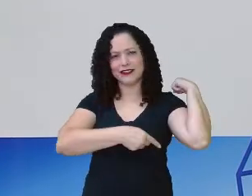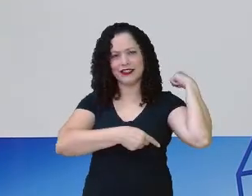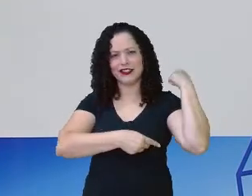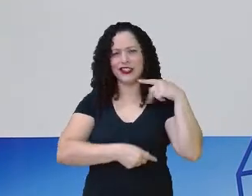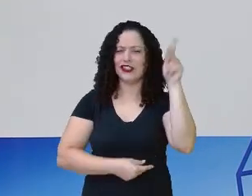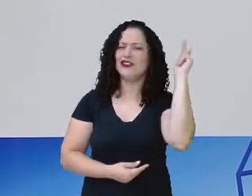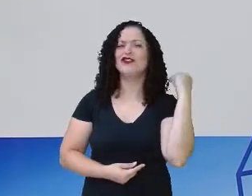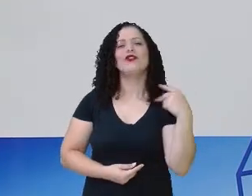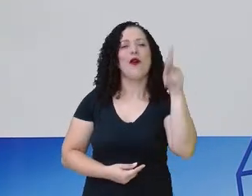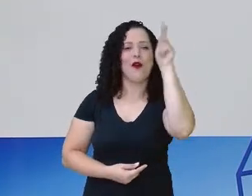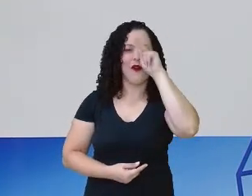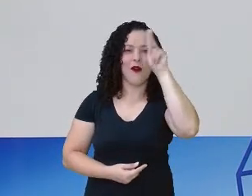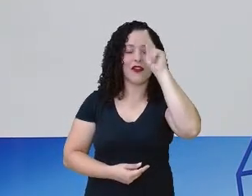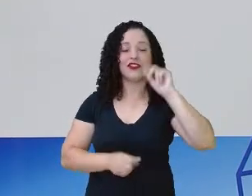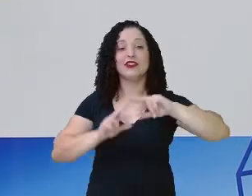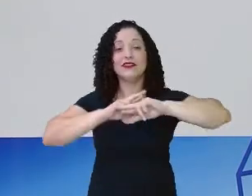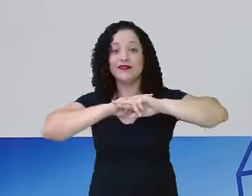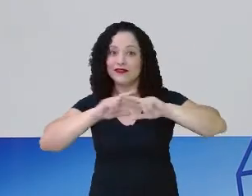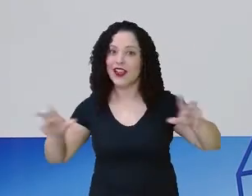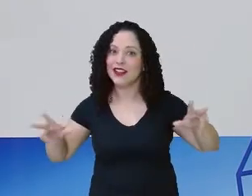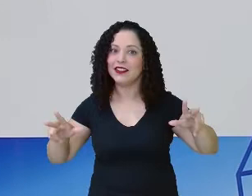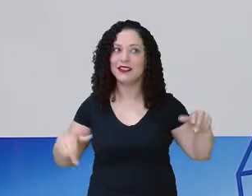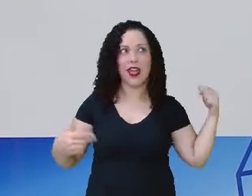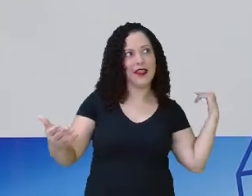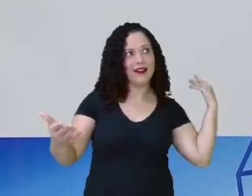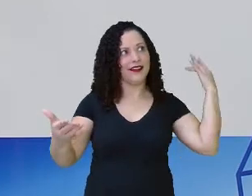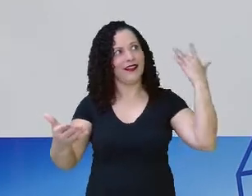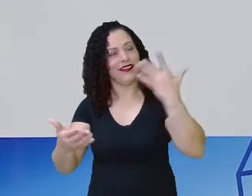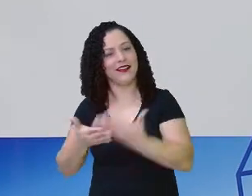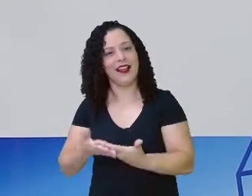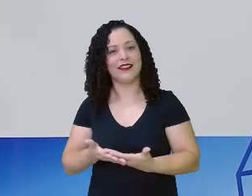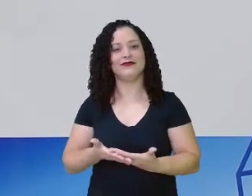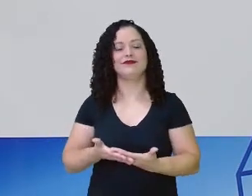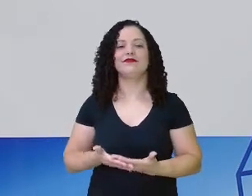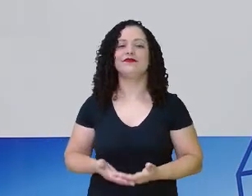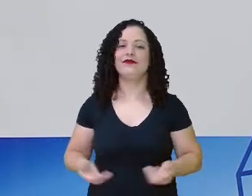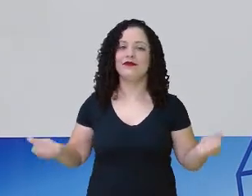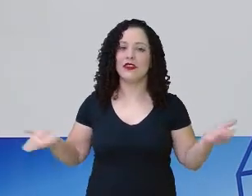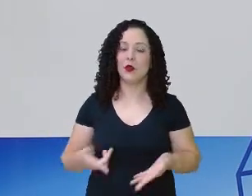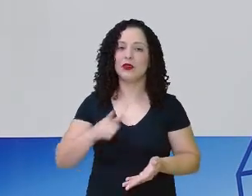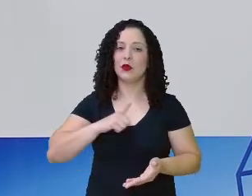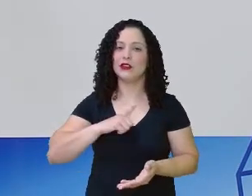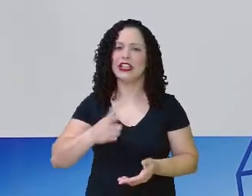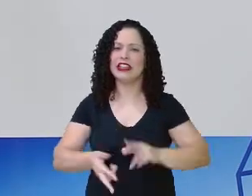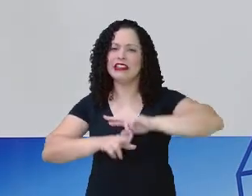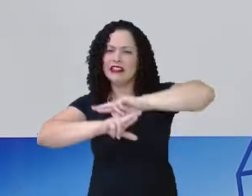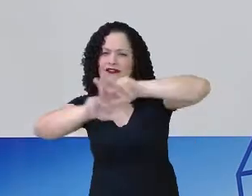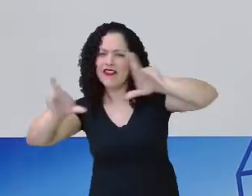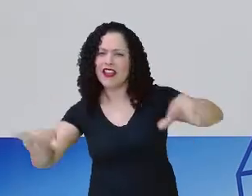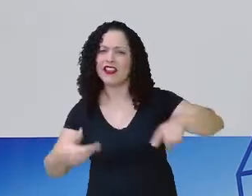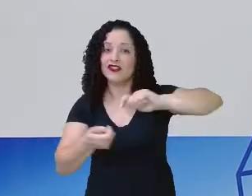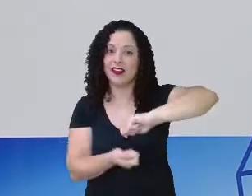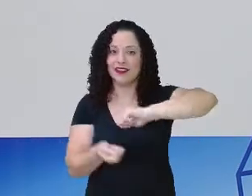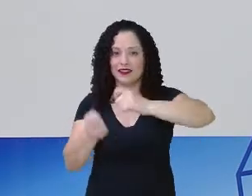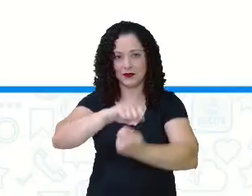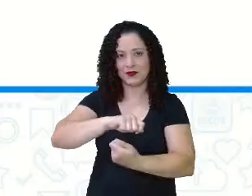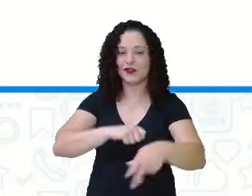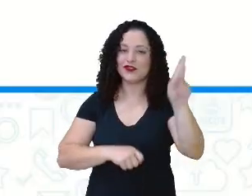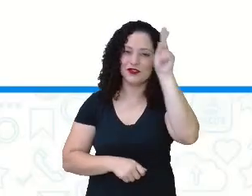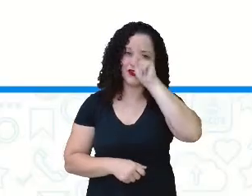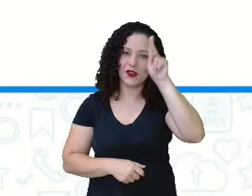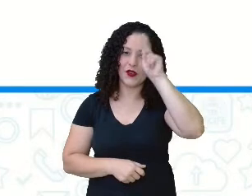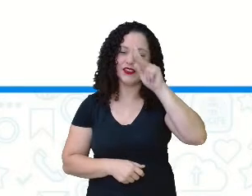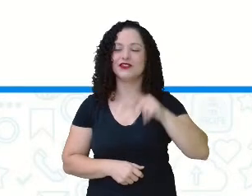para a gente, às vezes, de uma maneira um pouco diferente. Por isso, existem várias versões de um mesmo conto. Mas vamos ver aqui. Os